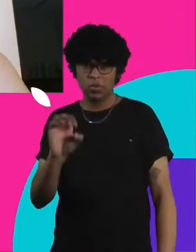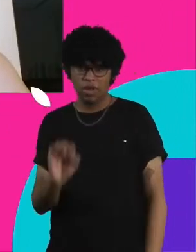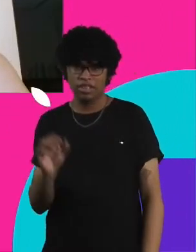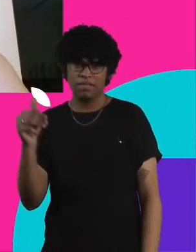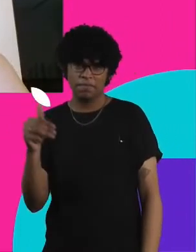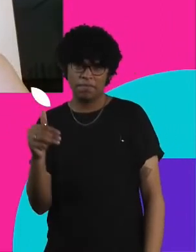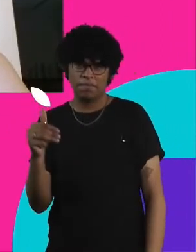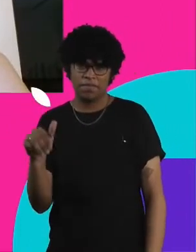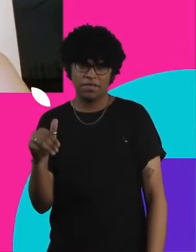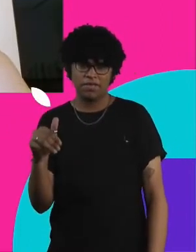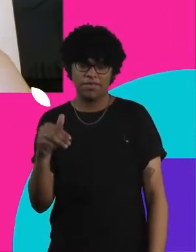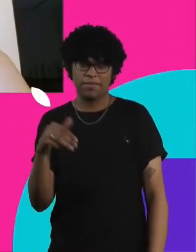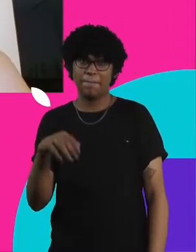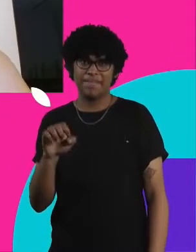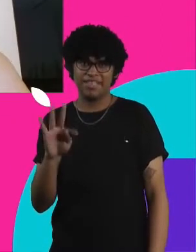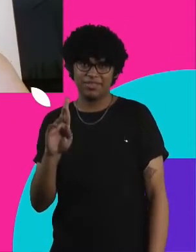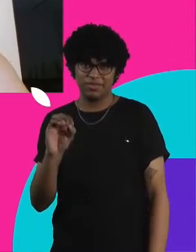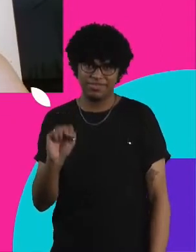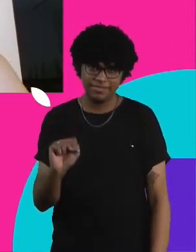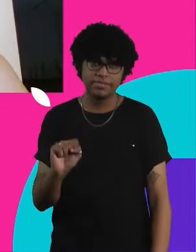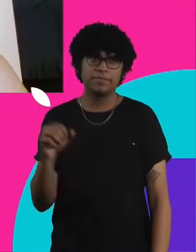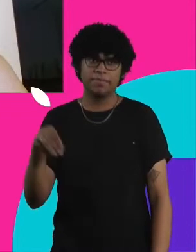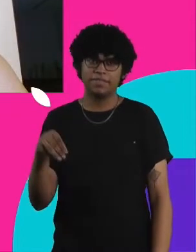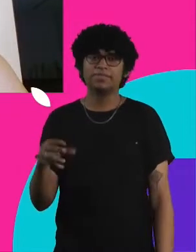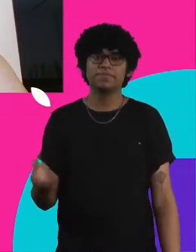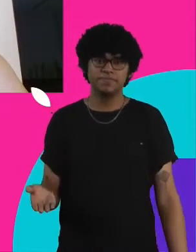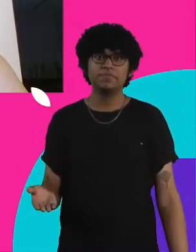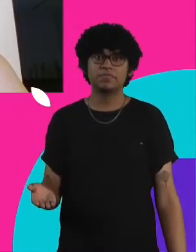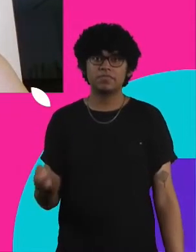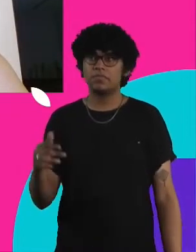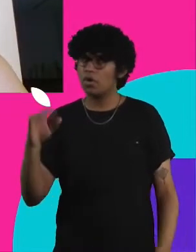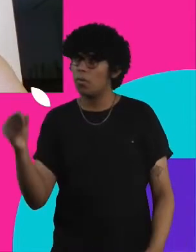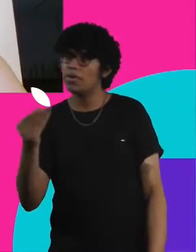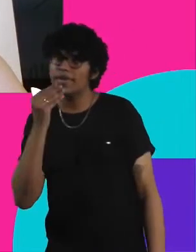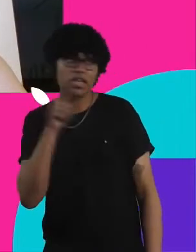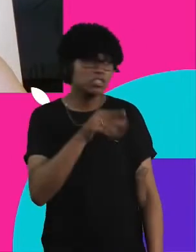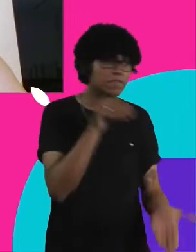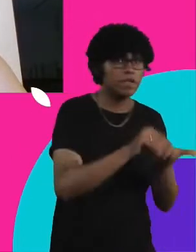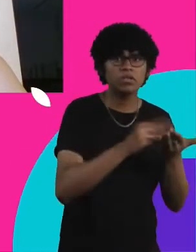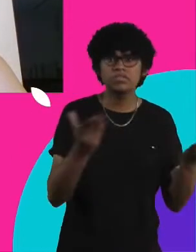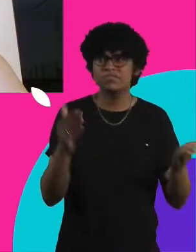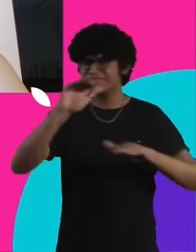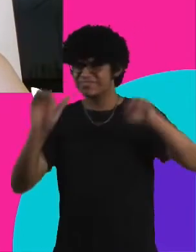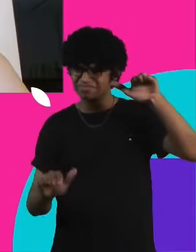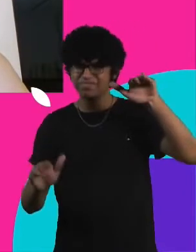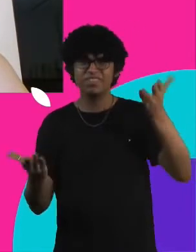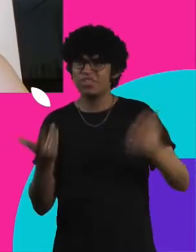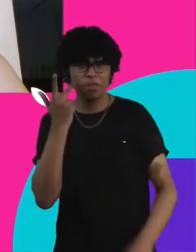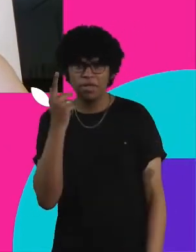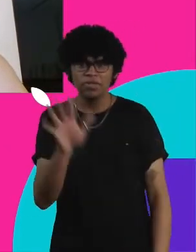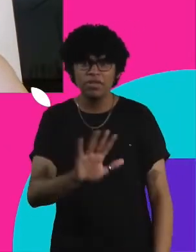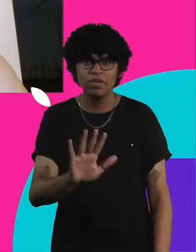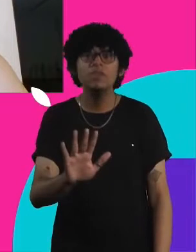tem muitas das não oportunidades do outro. E eu acho que isso tem que parar de ser normal. E acho que tem muito se